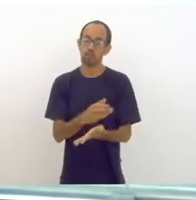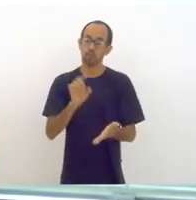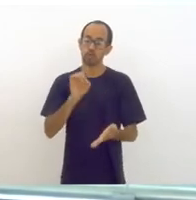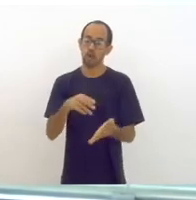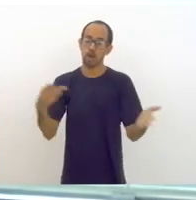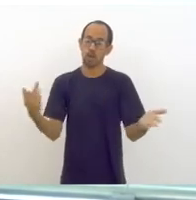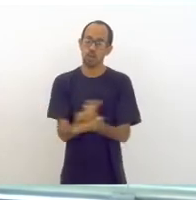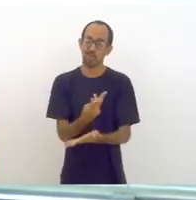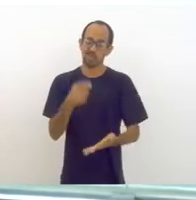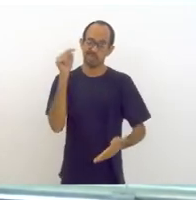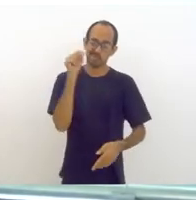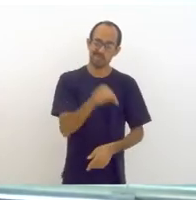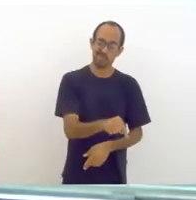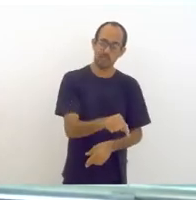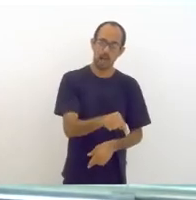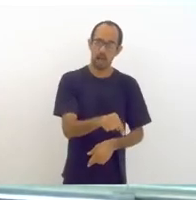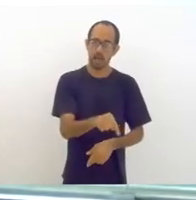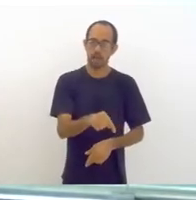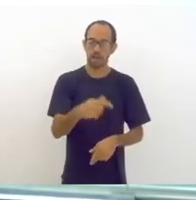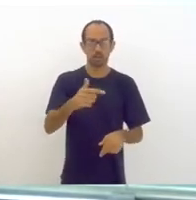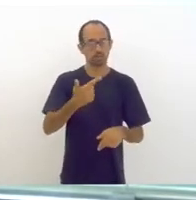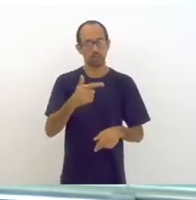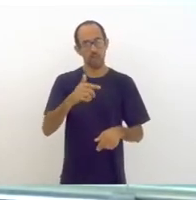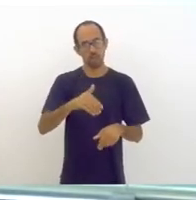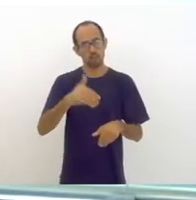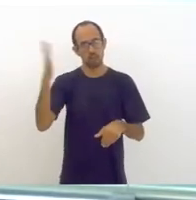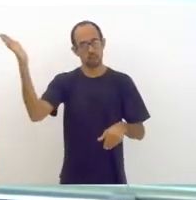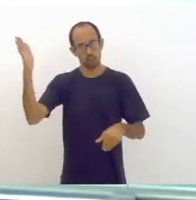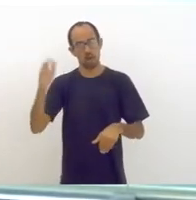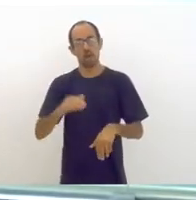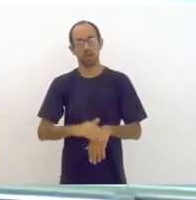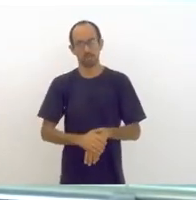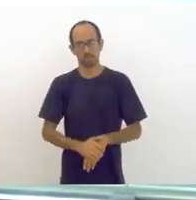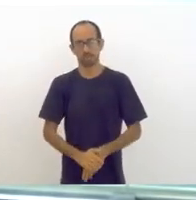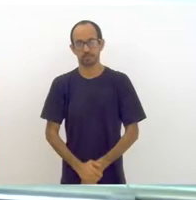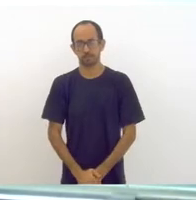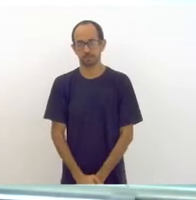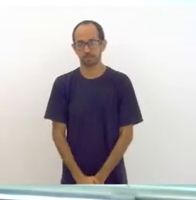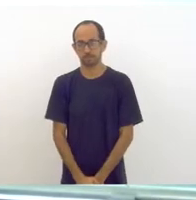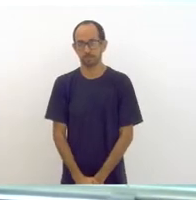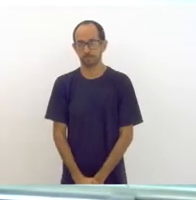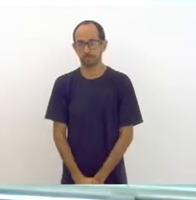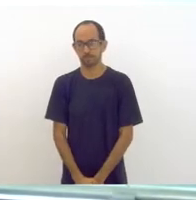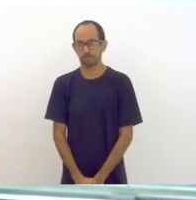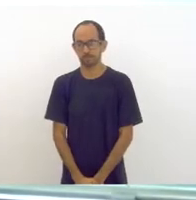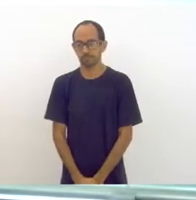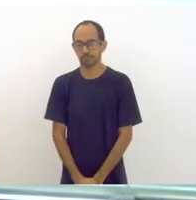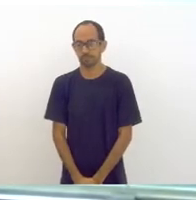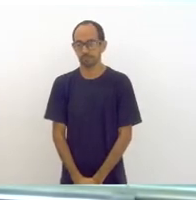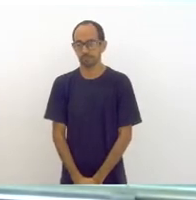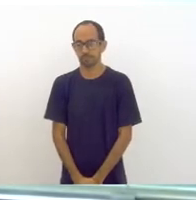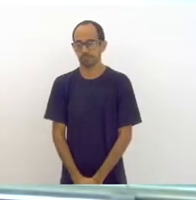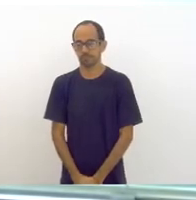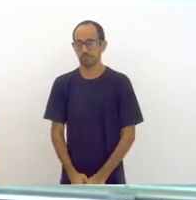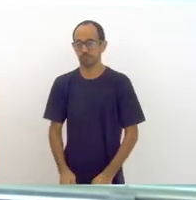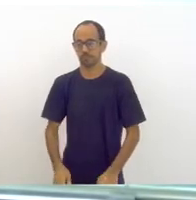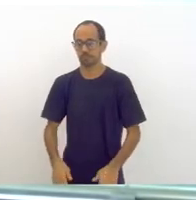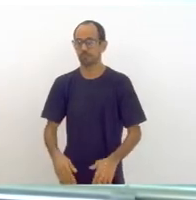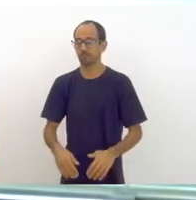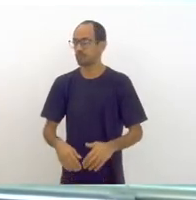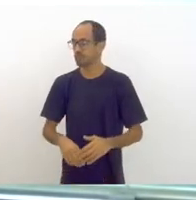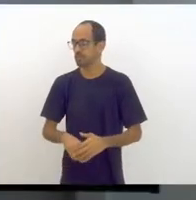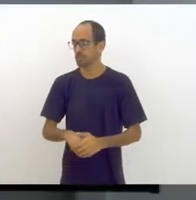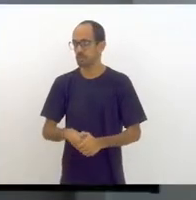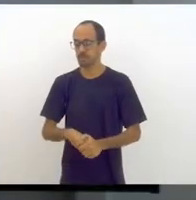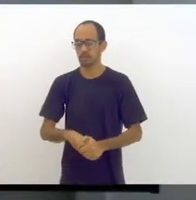registro comprovado dentro do limite da área proposta pelo Refúgio Mido Silvestre Taldão do Médio Paraíba, a gente vai mostrar mais à frente. Entre